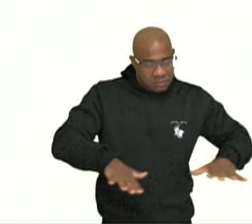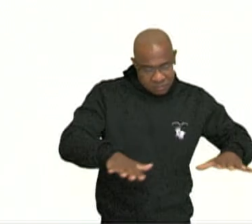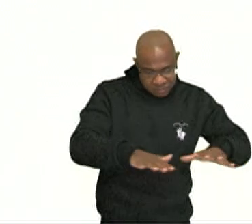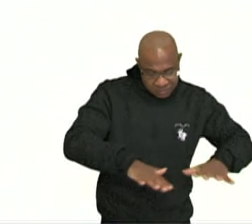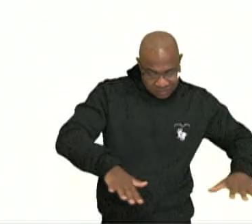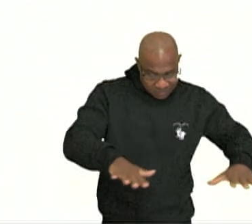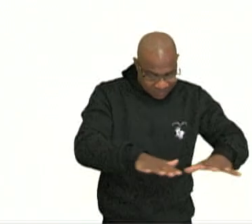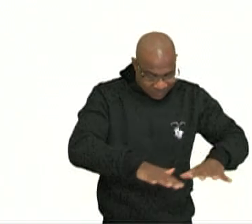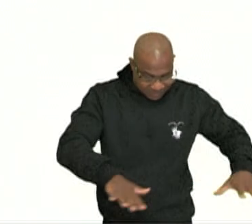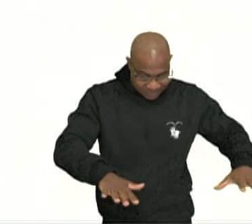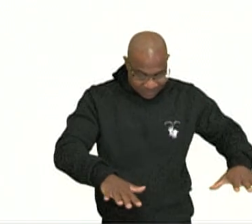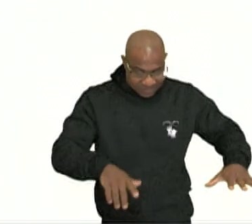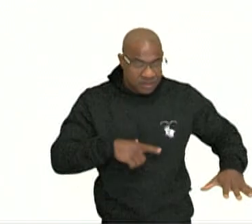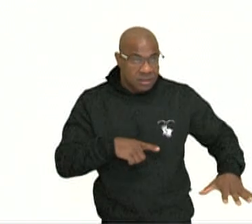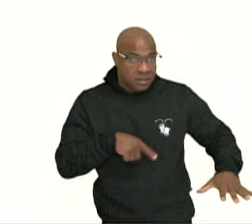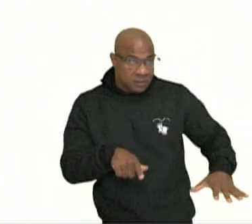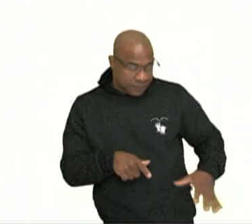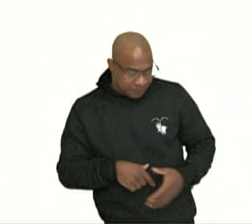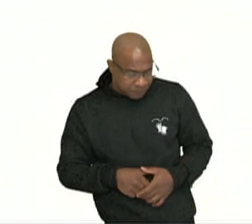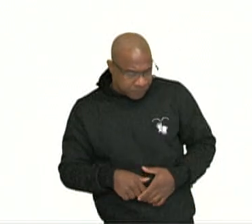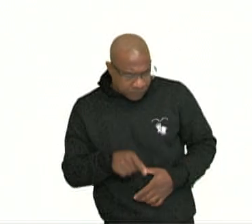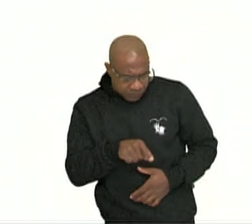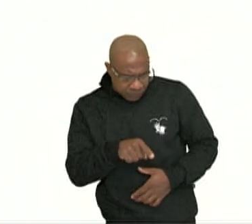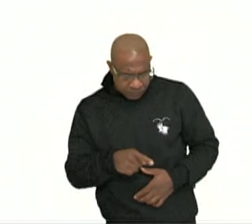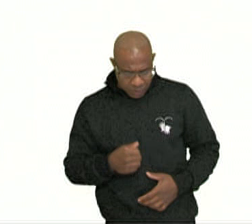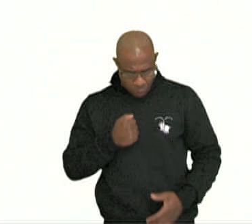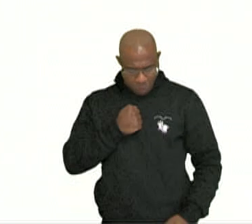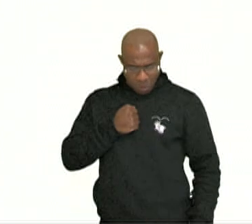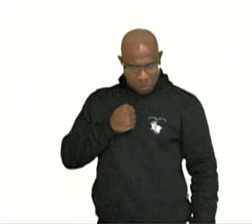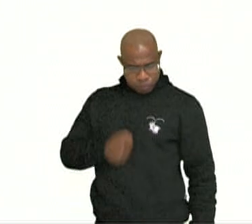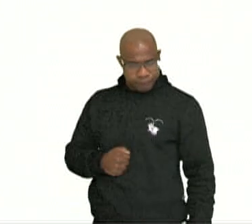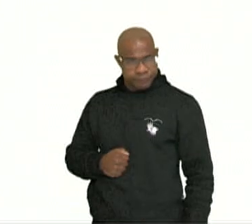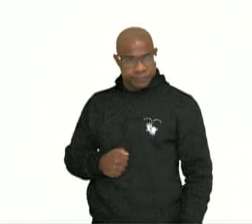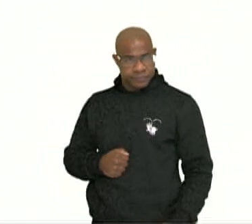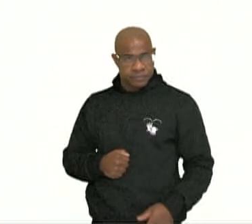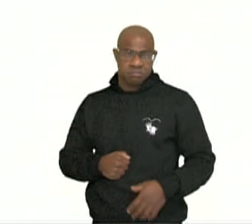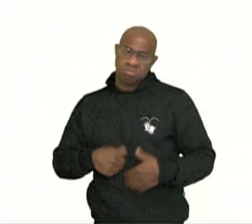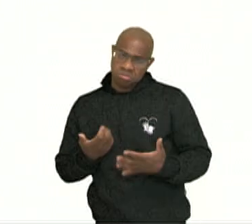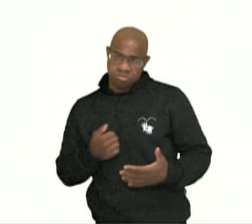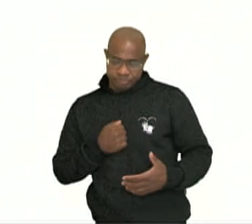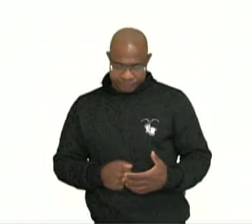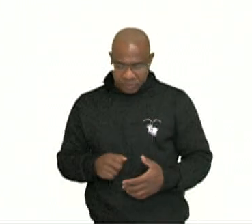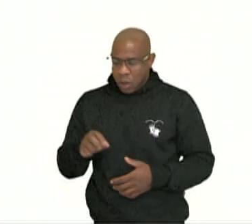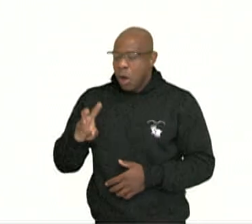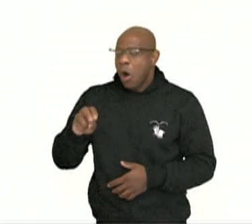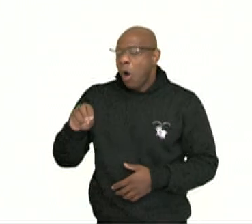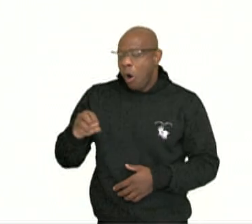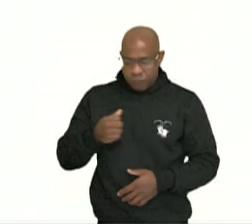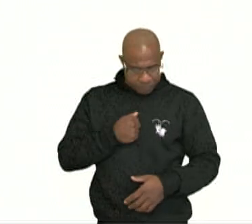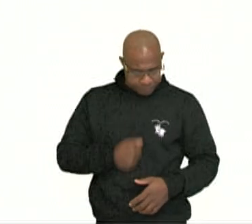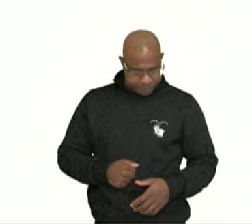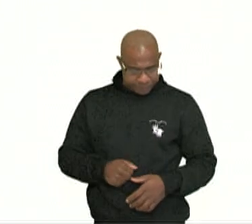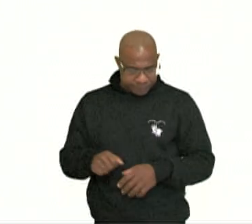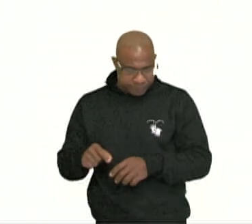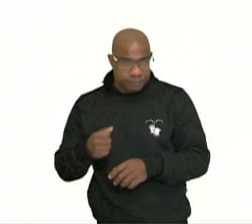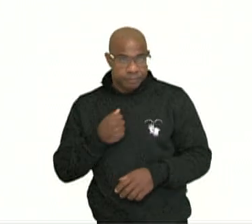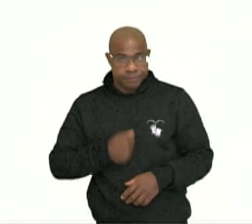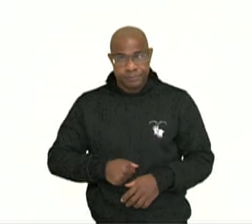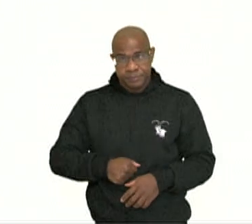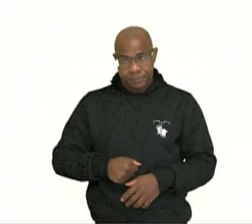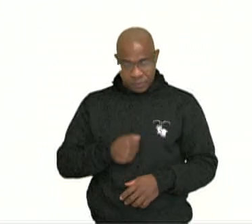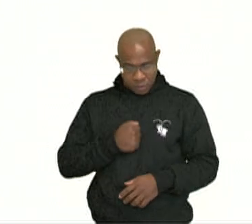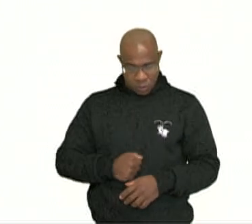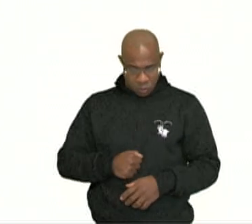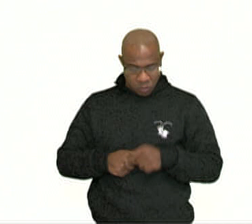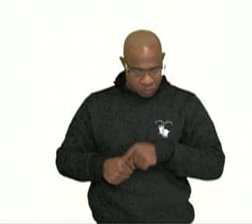jeito que agrada ele, quando esses vermes forem liberados ali pelas fezes humanas,